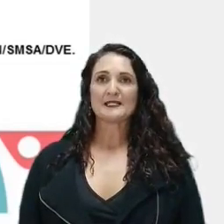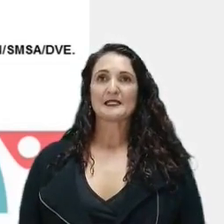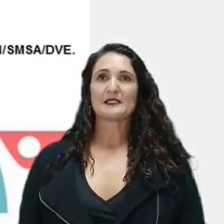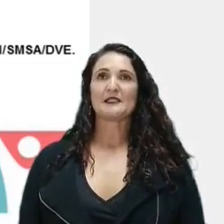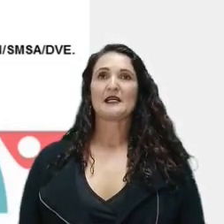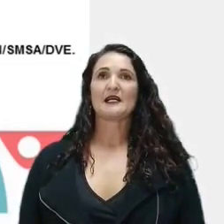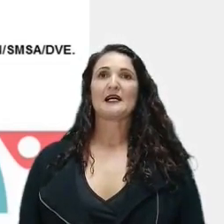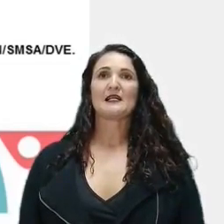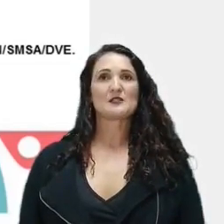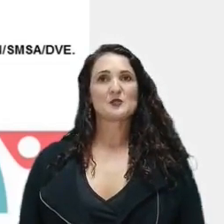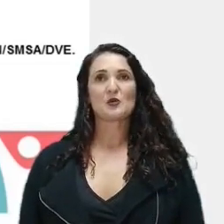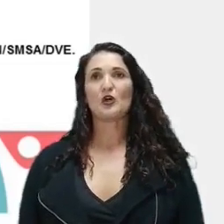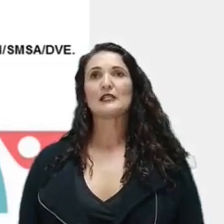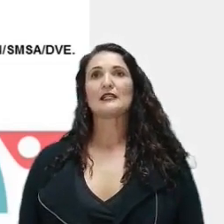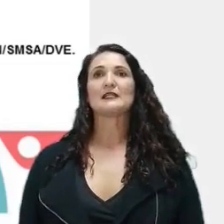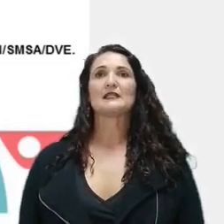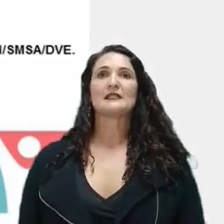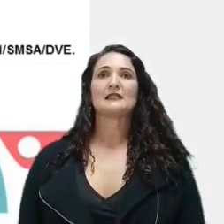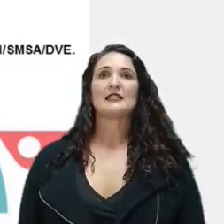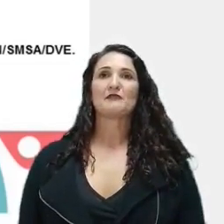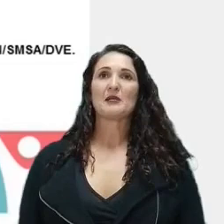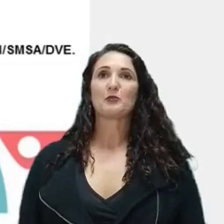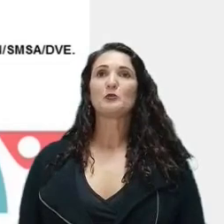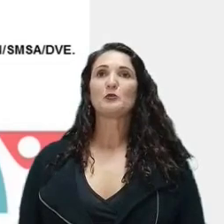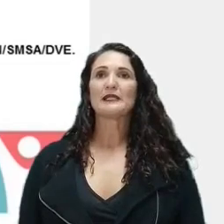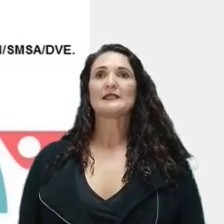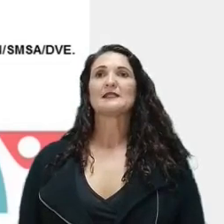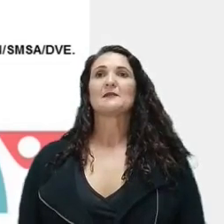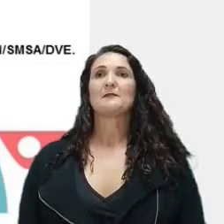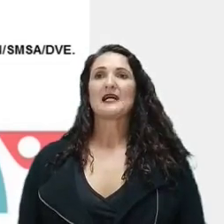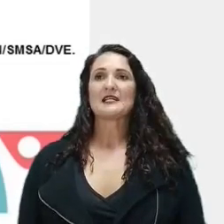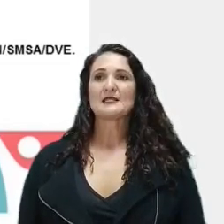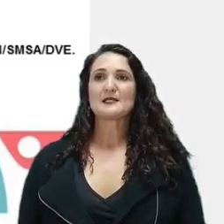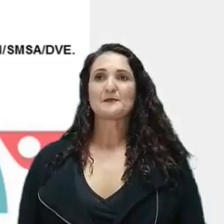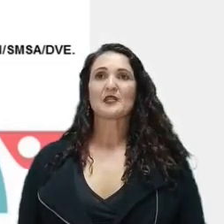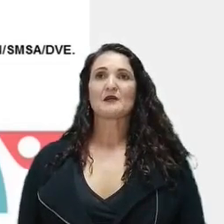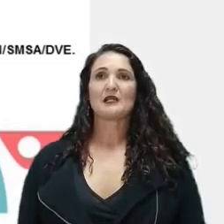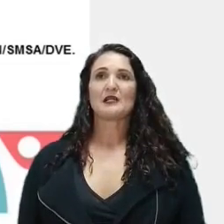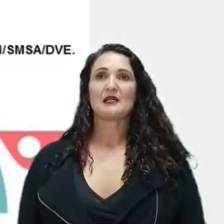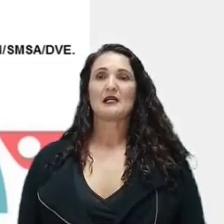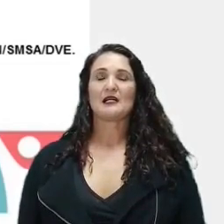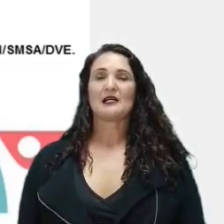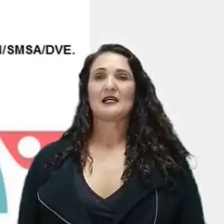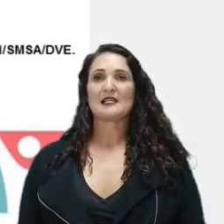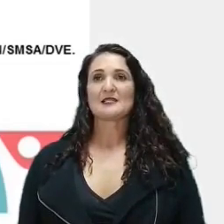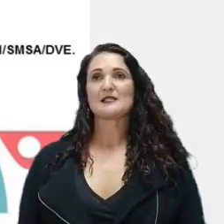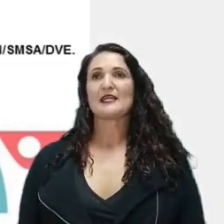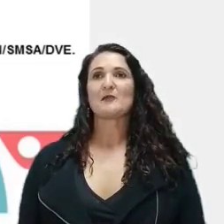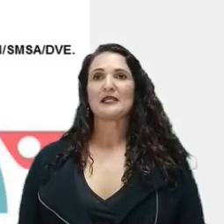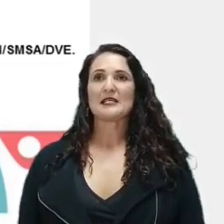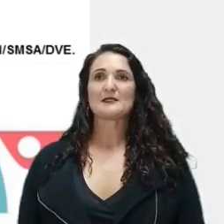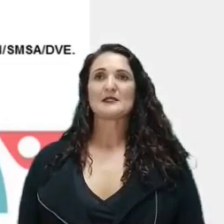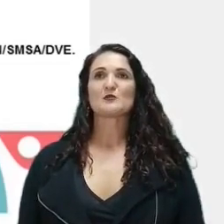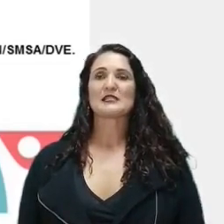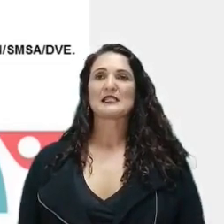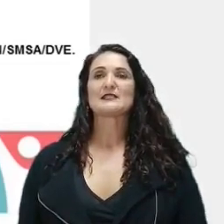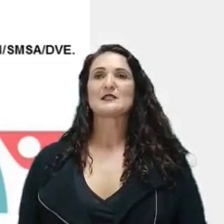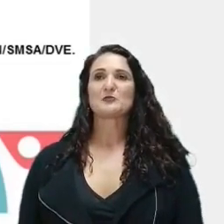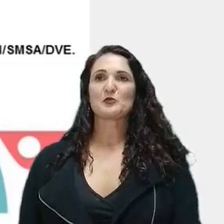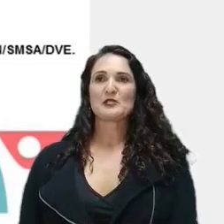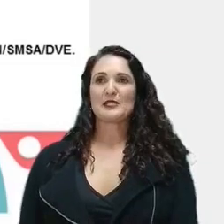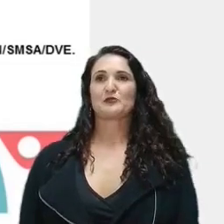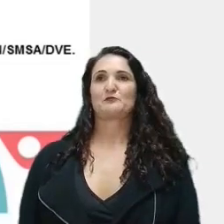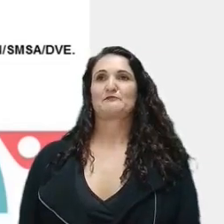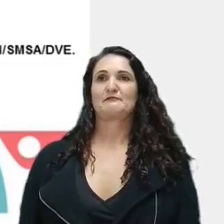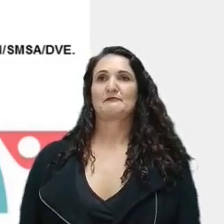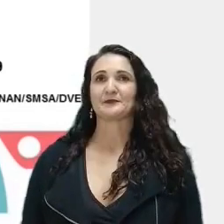aparece aqui a escola, né, a via pública, mas a residência aparece aqui com